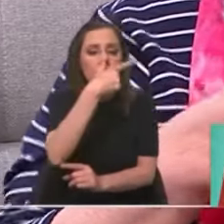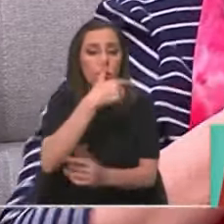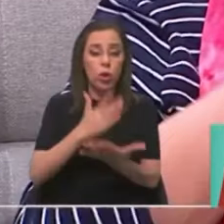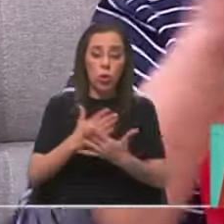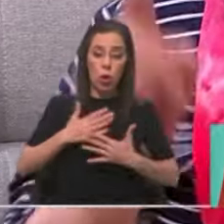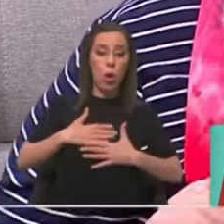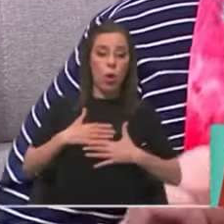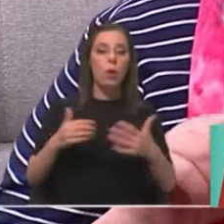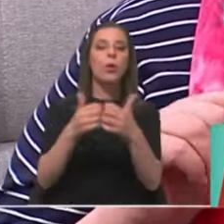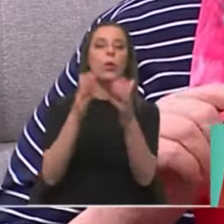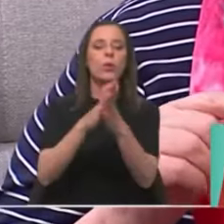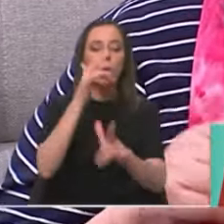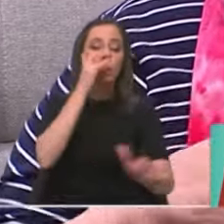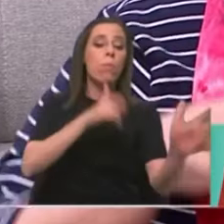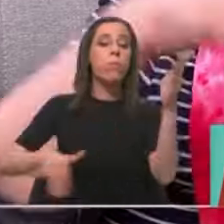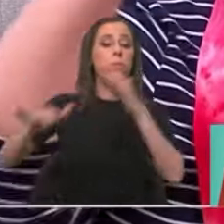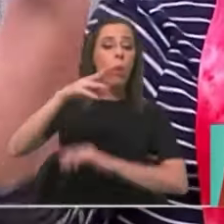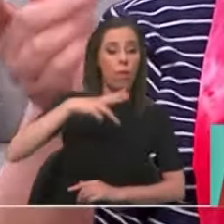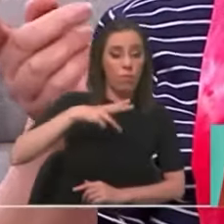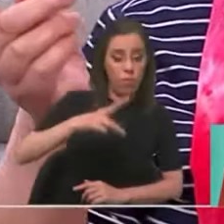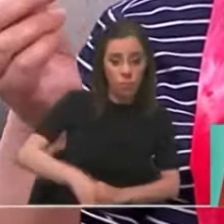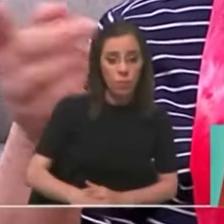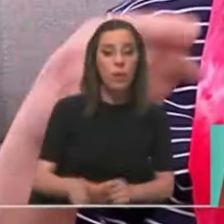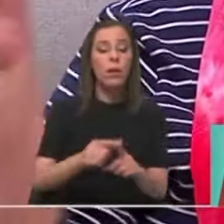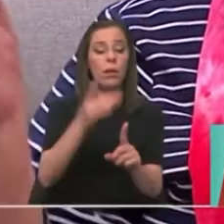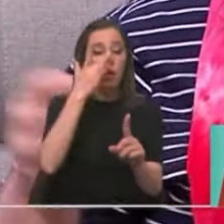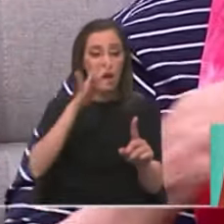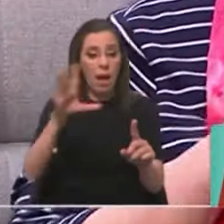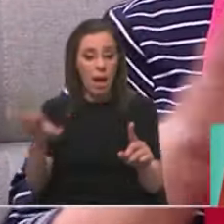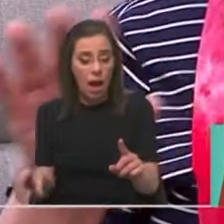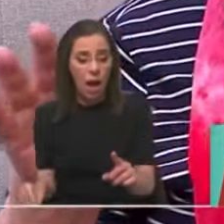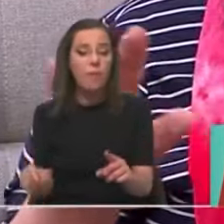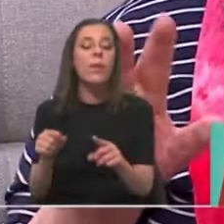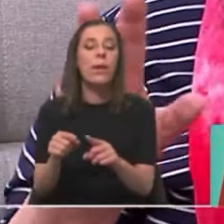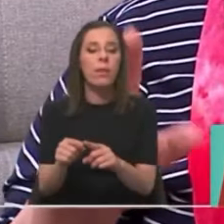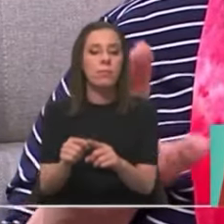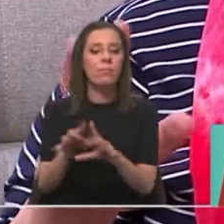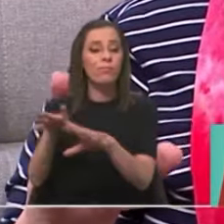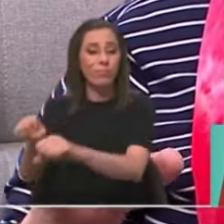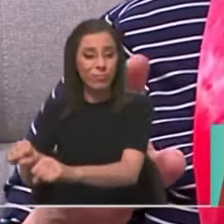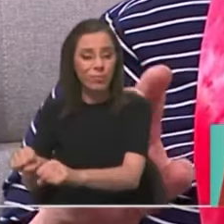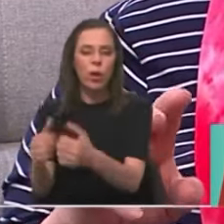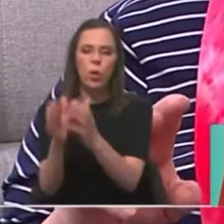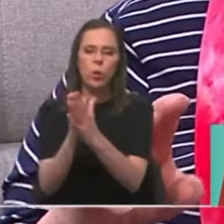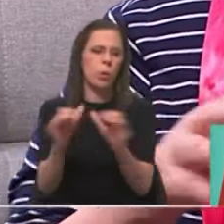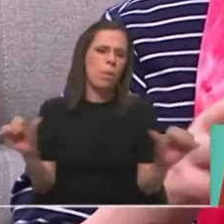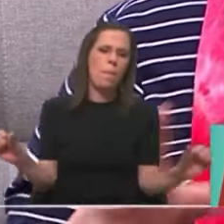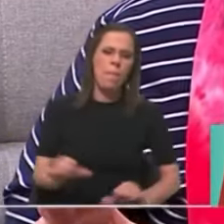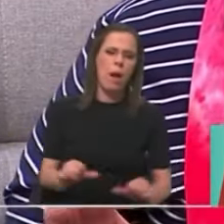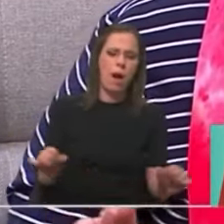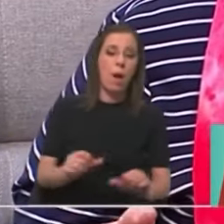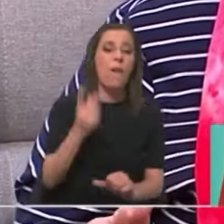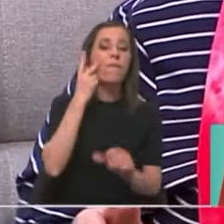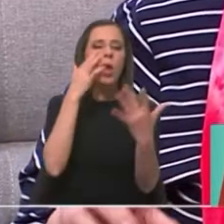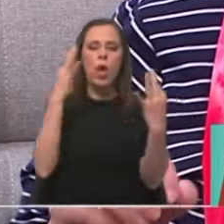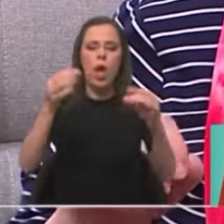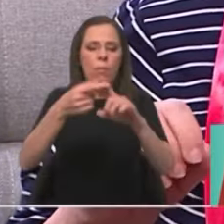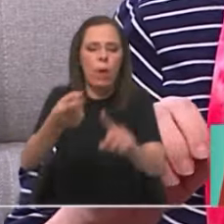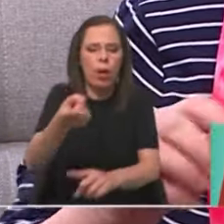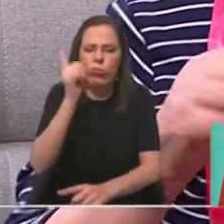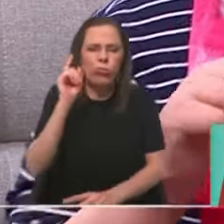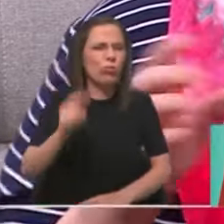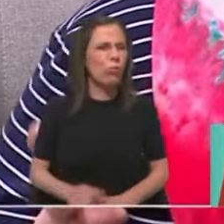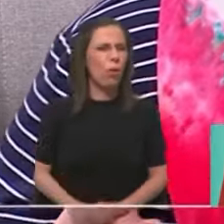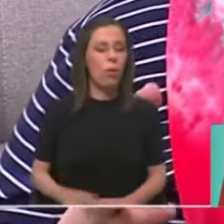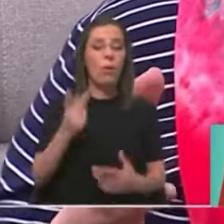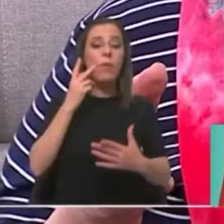nós, foi todo o povo português. Com repercussão em África, nas colónias, isso tudo. Foi muito, muito mal. Não era uma vida normal, era uma vida...